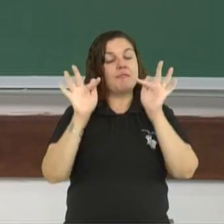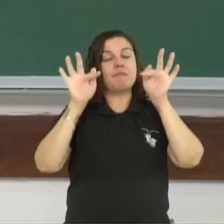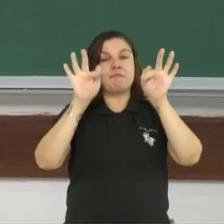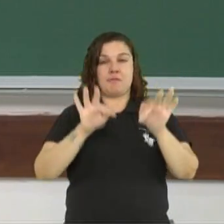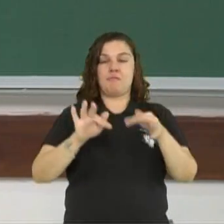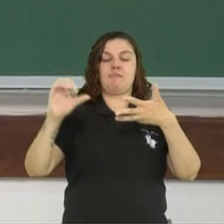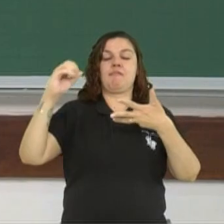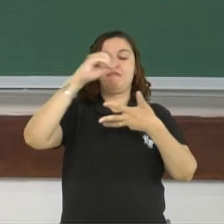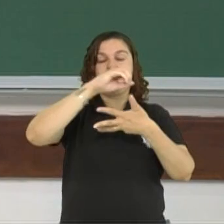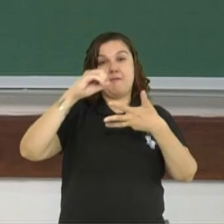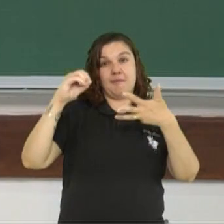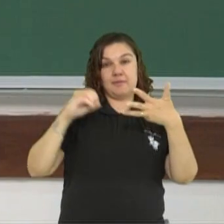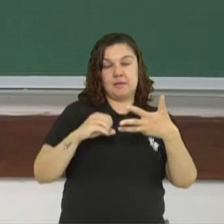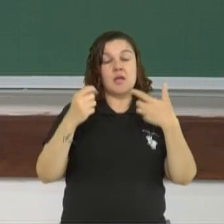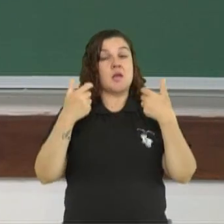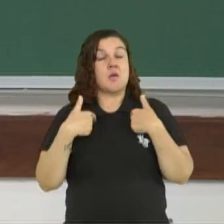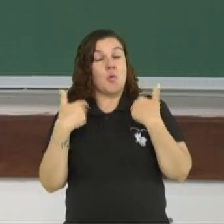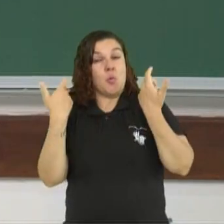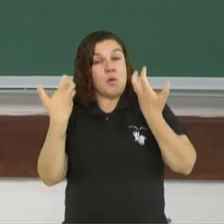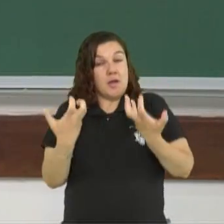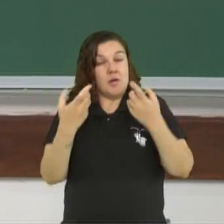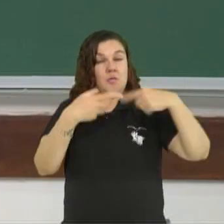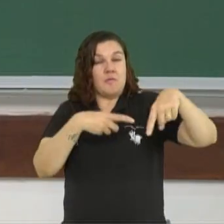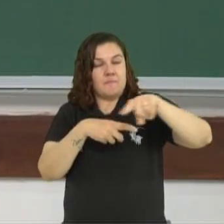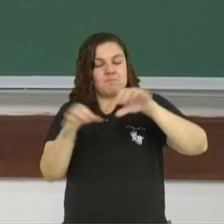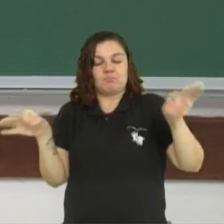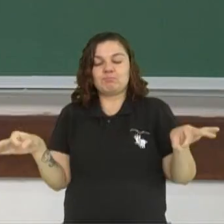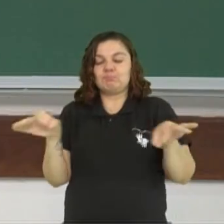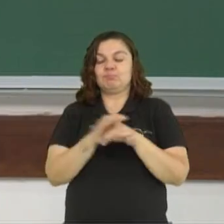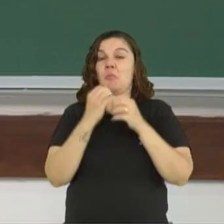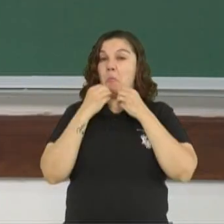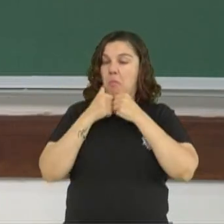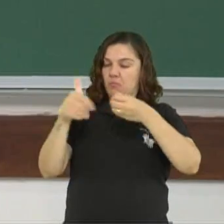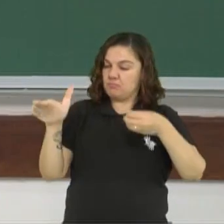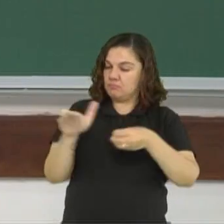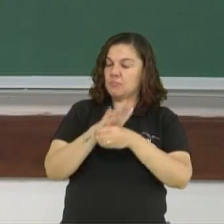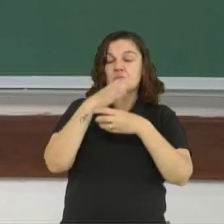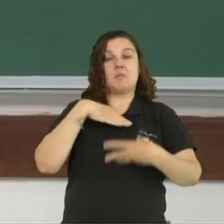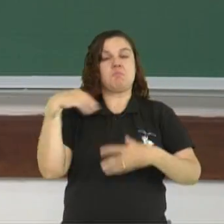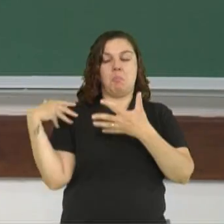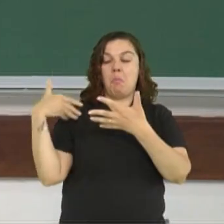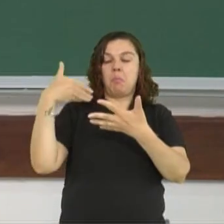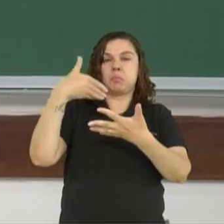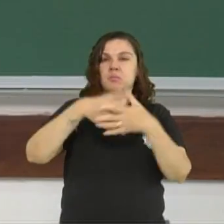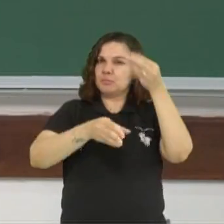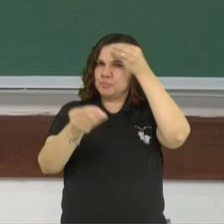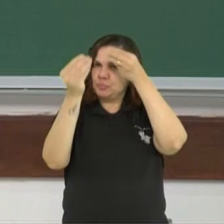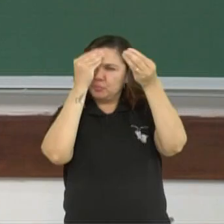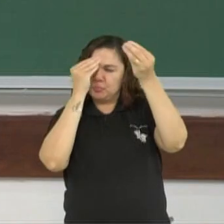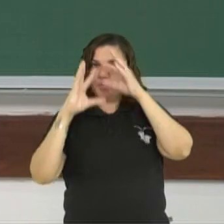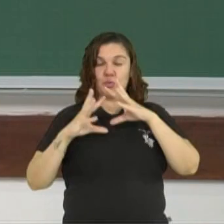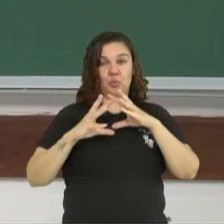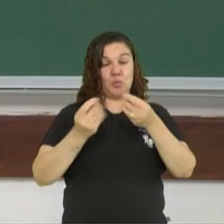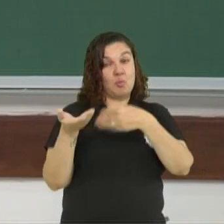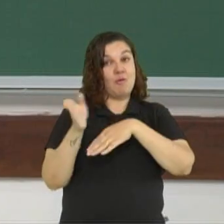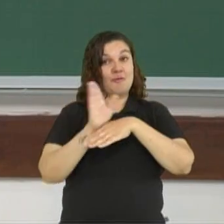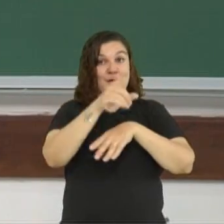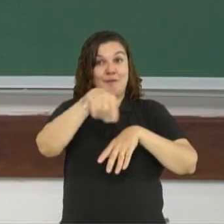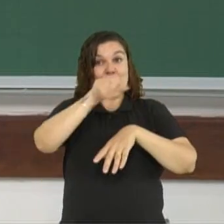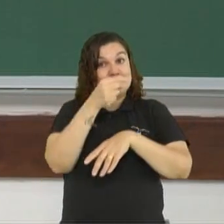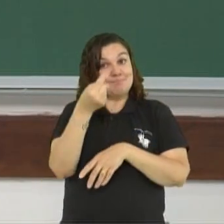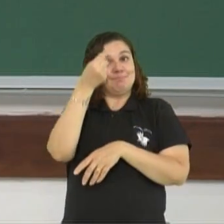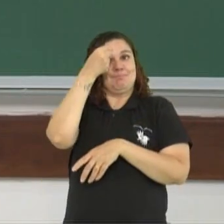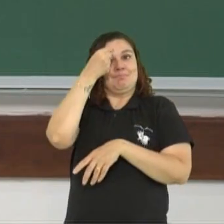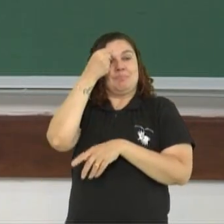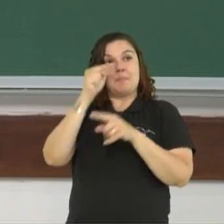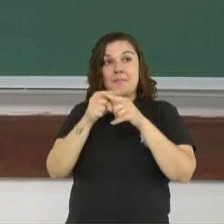quero que vocês estejam extremamente preparados, que vocês tenham uma bagagem muito boa e vou ajudar a memorização de vocês. Só que a coisa mais importante é que nós estamos